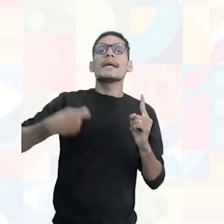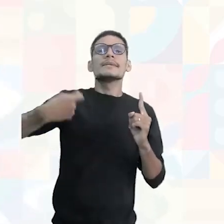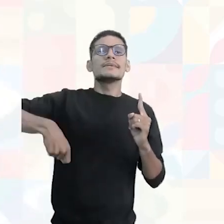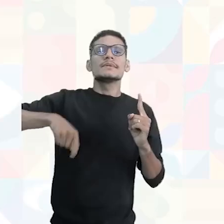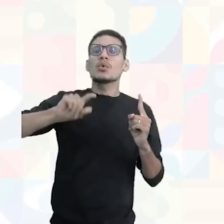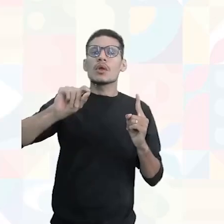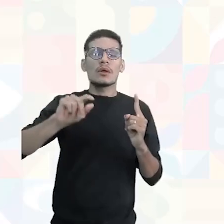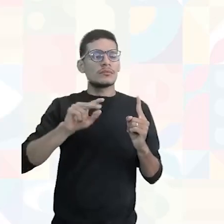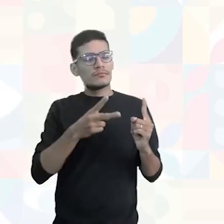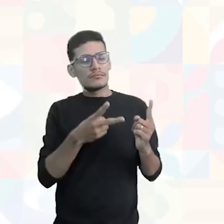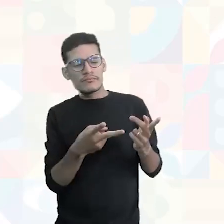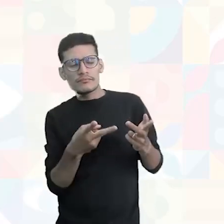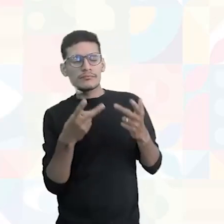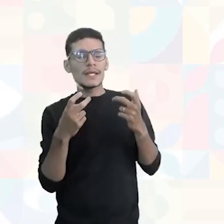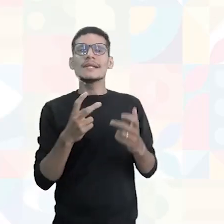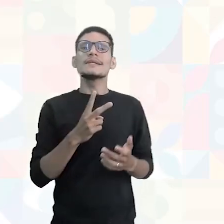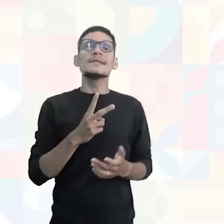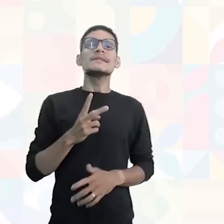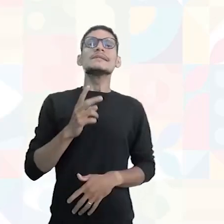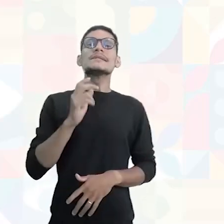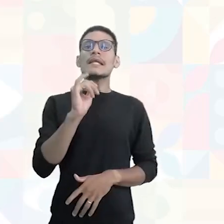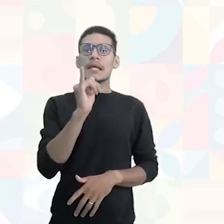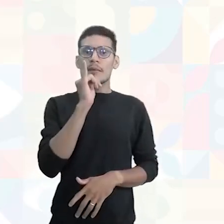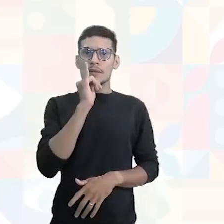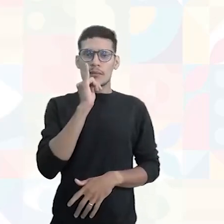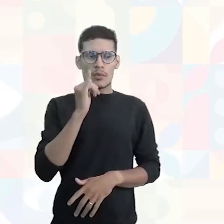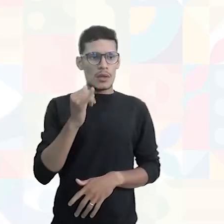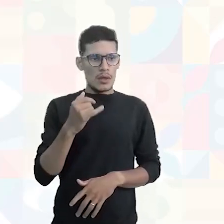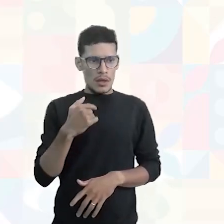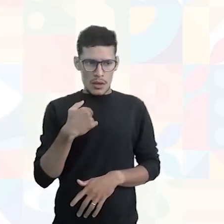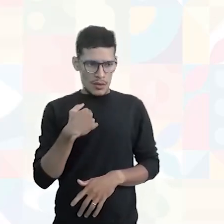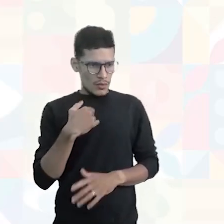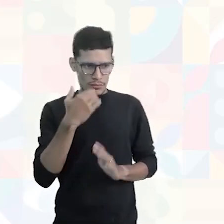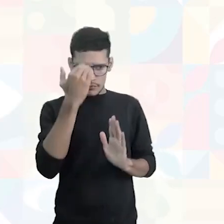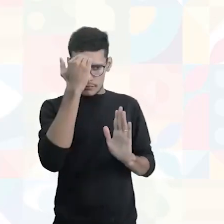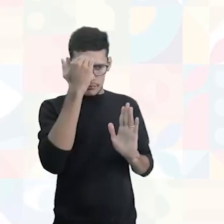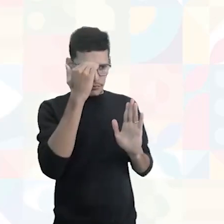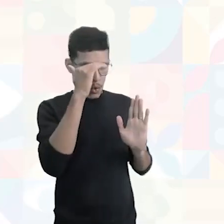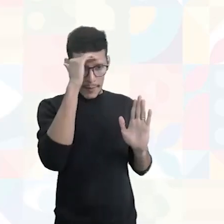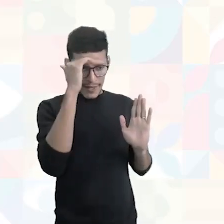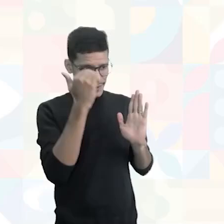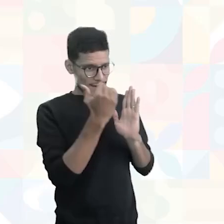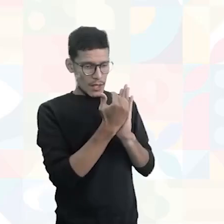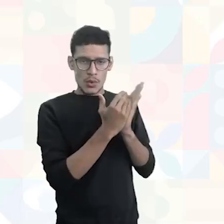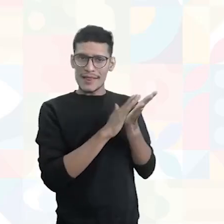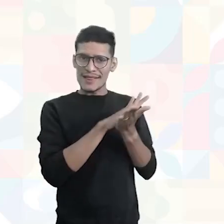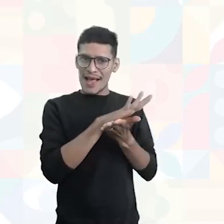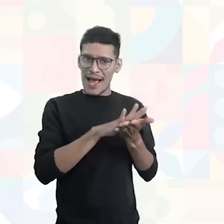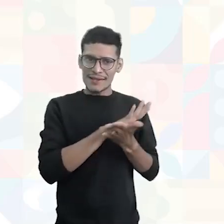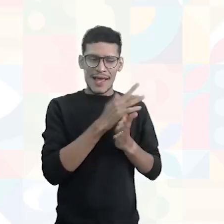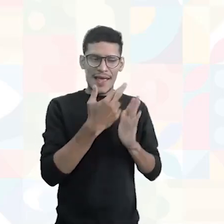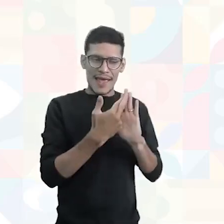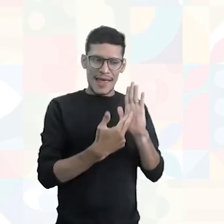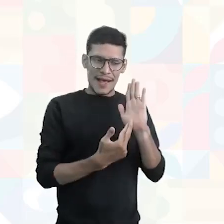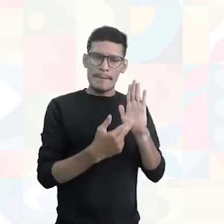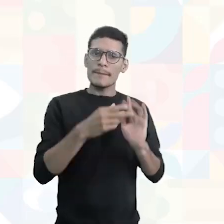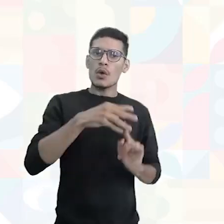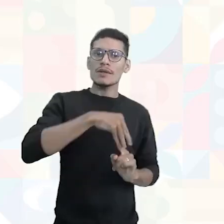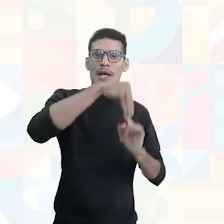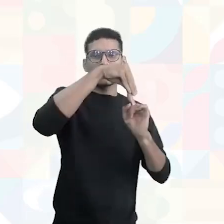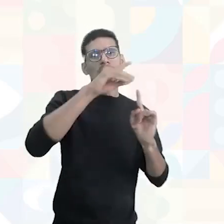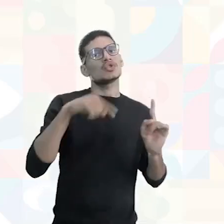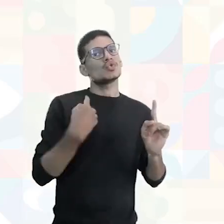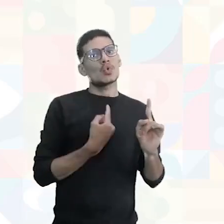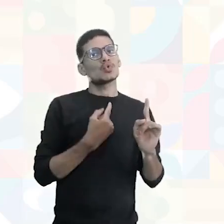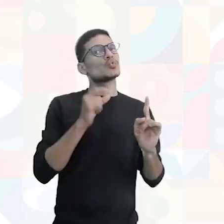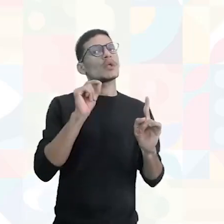um olhar de que toda vez que a gente não está obedecendo a regra de prioridade, a gente está deixando de cumprir